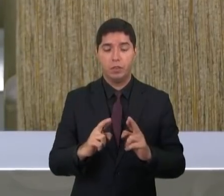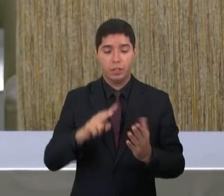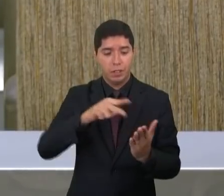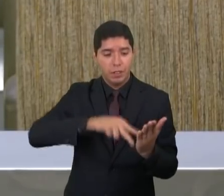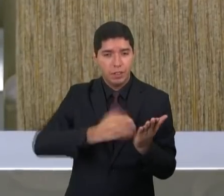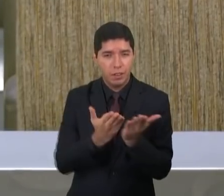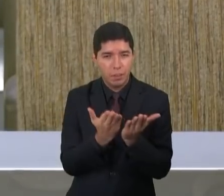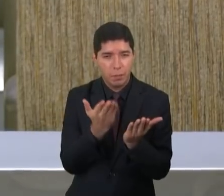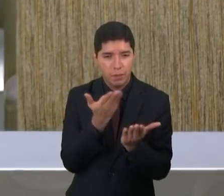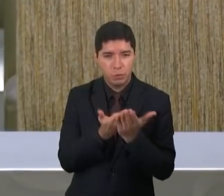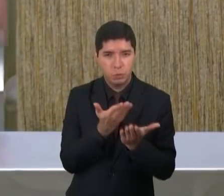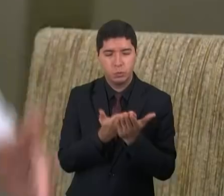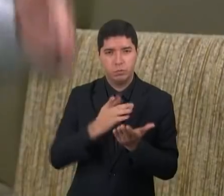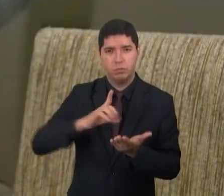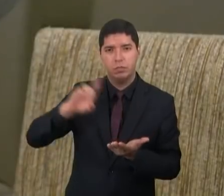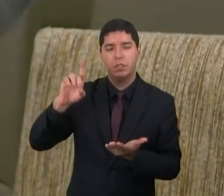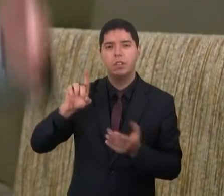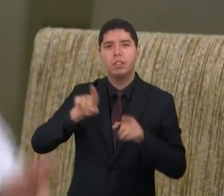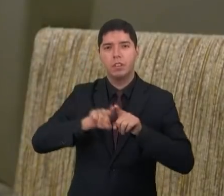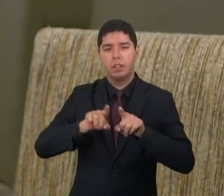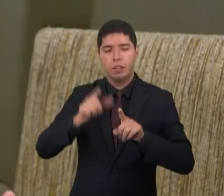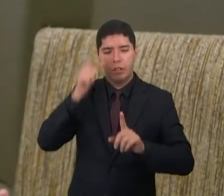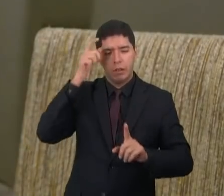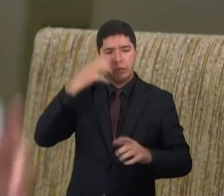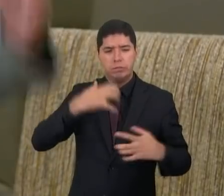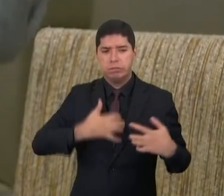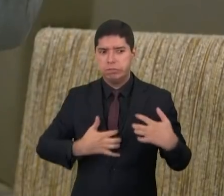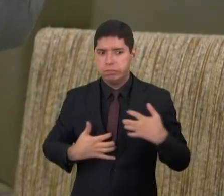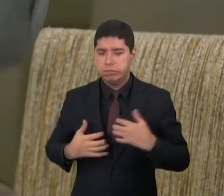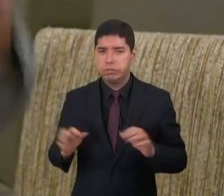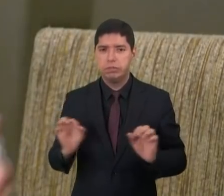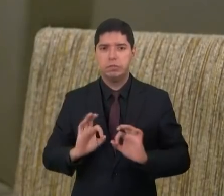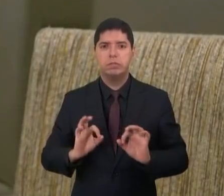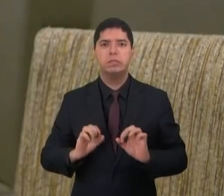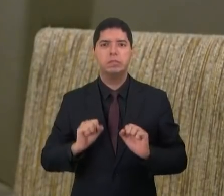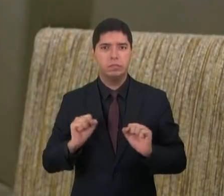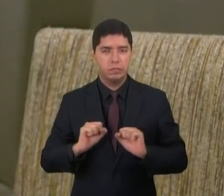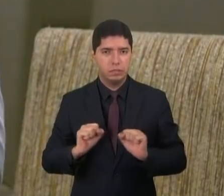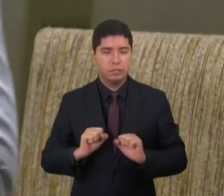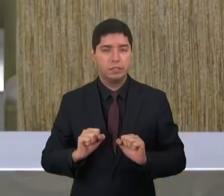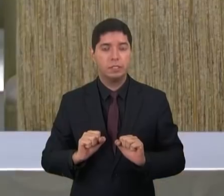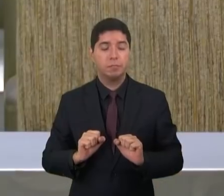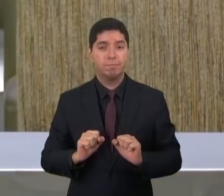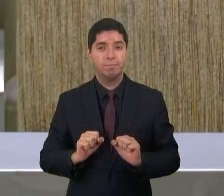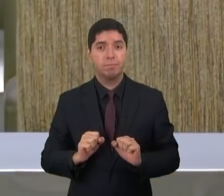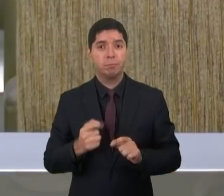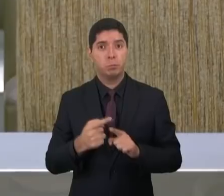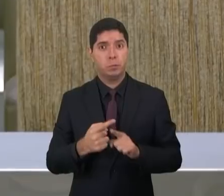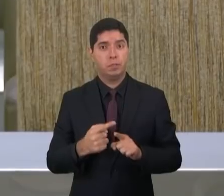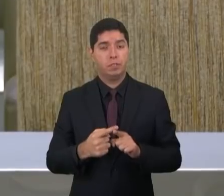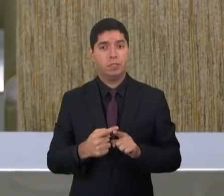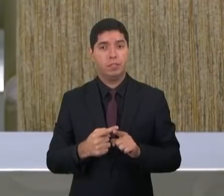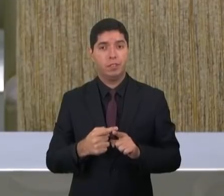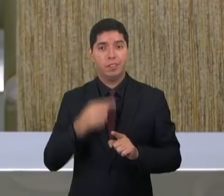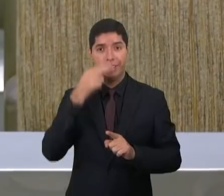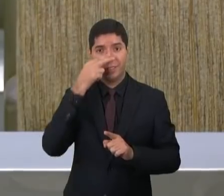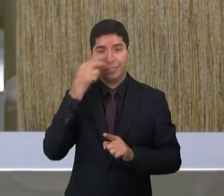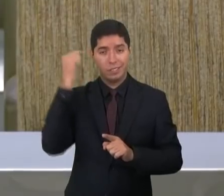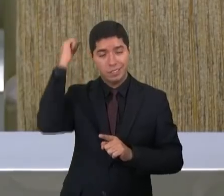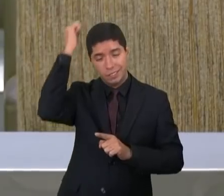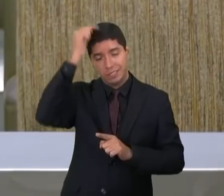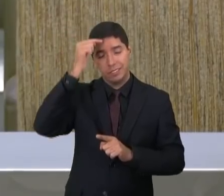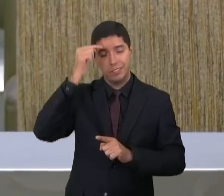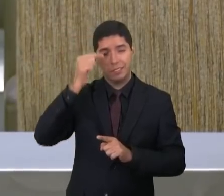aquela família que tem a sua vida e a sua conduta pautada pelas santas